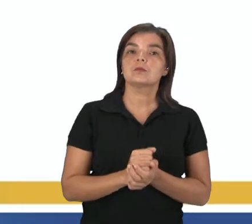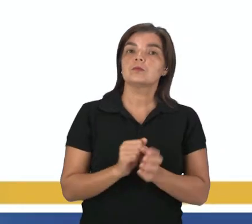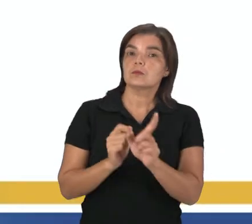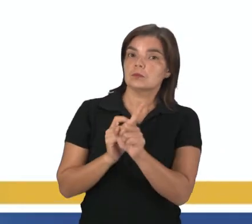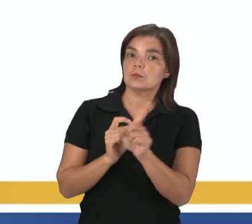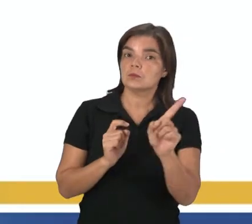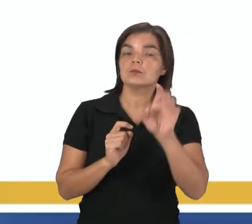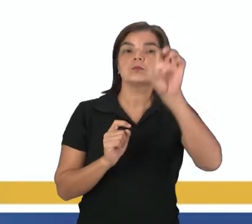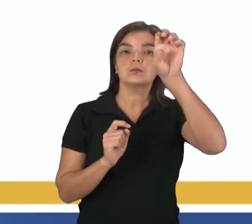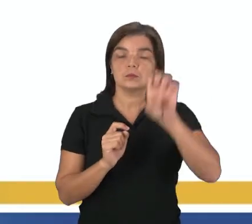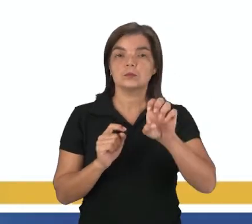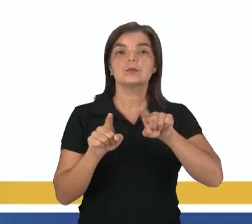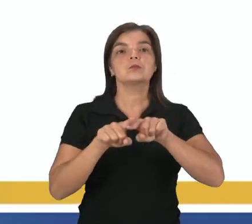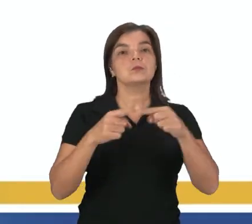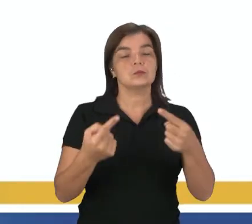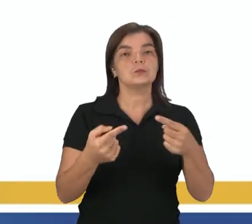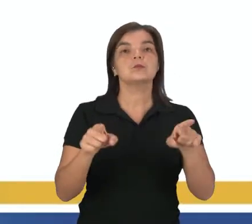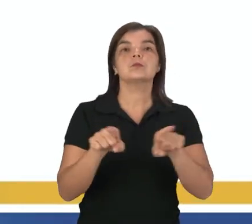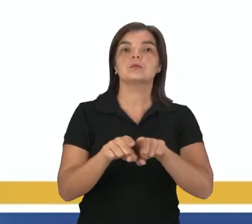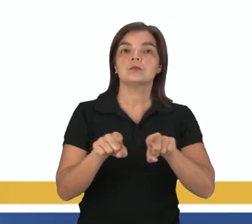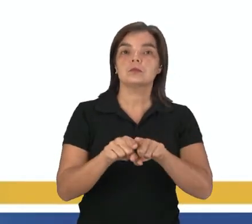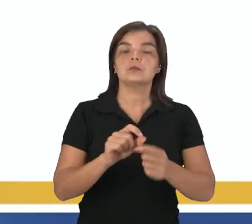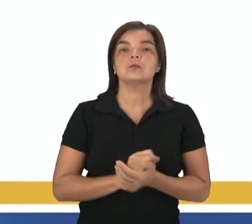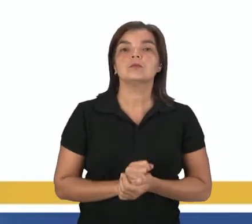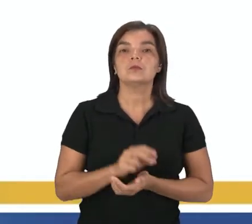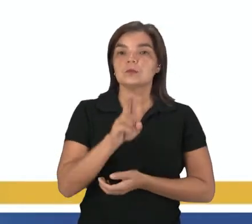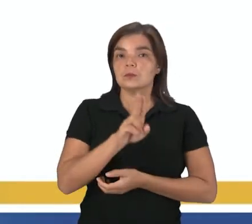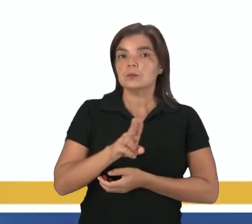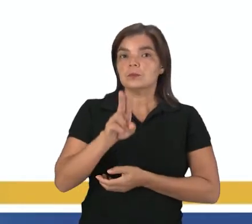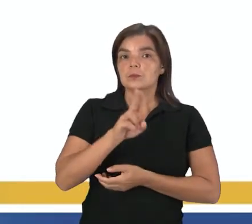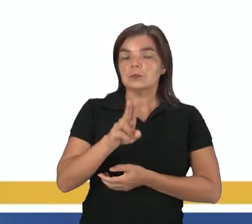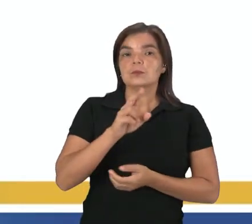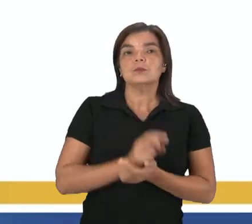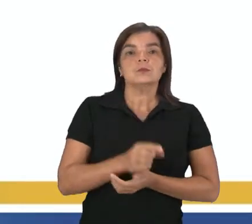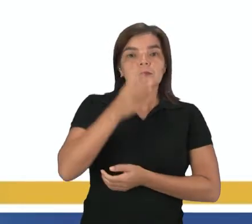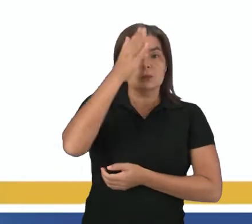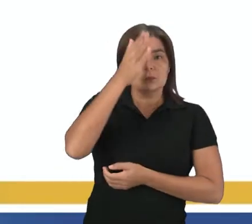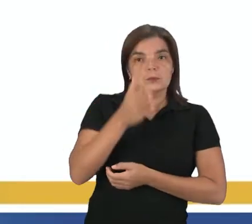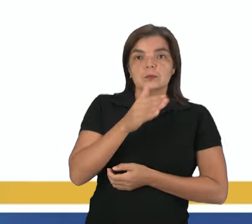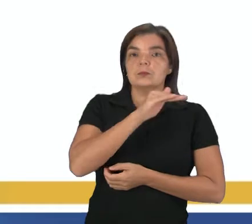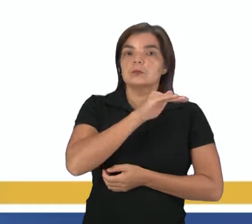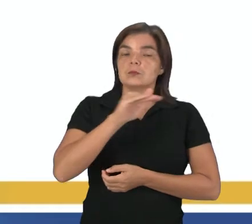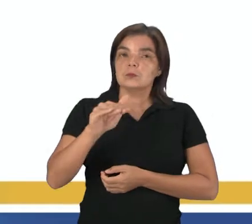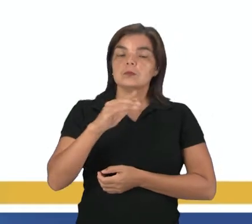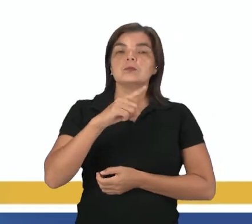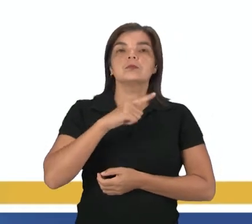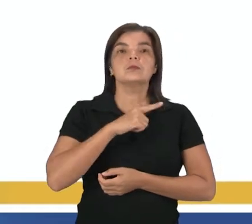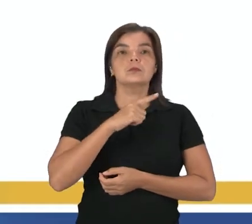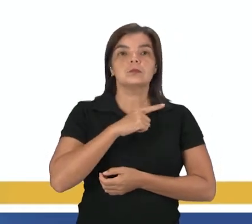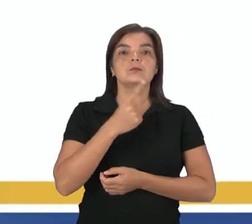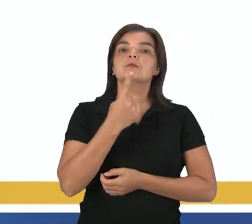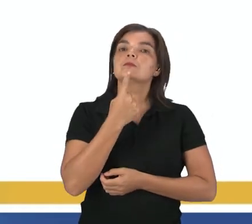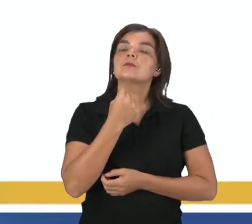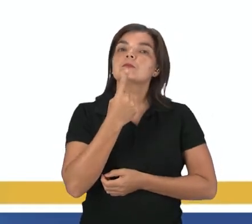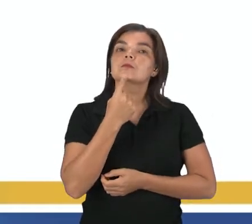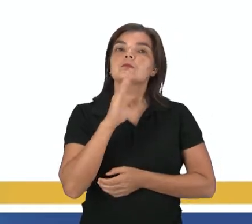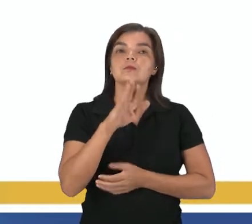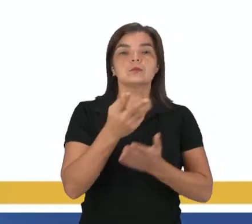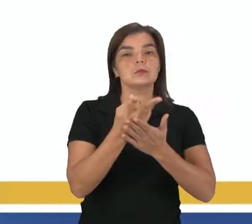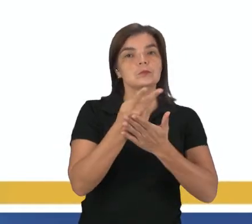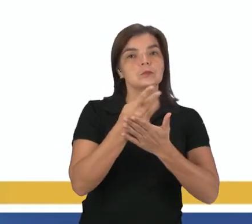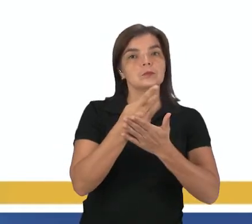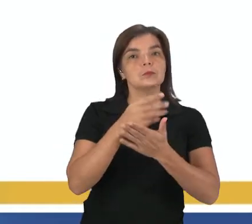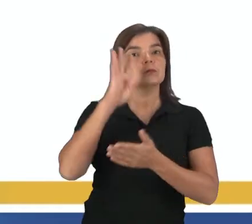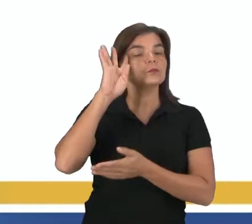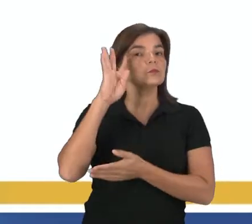sentido e também já sei qual é a direção, seria eu usando o meu plano cartesiano. E aí o vermelho já estava desenhado e aí